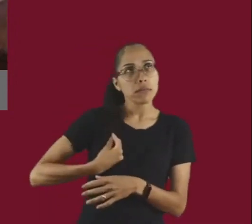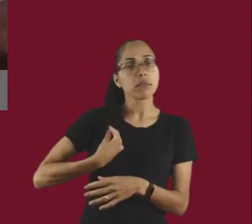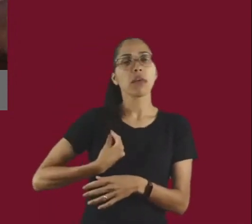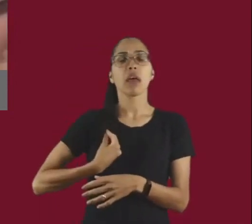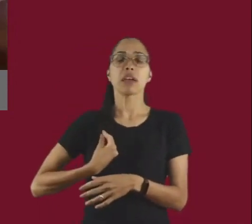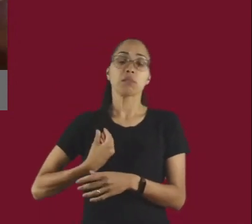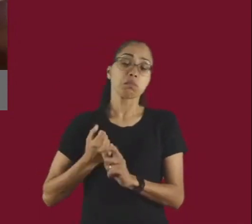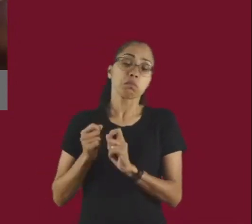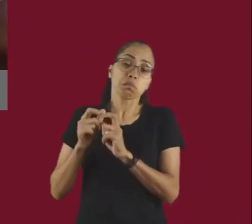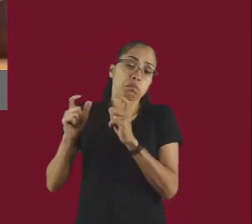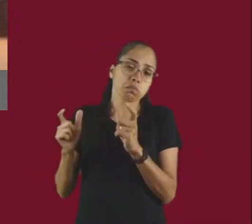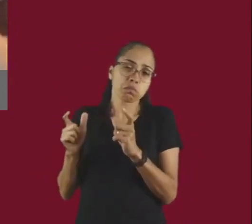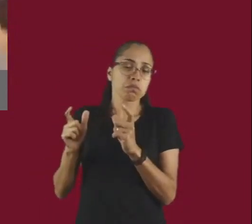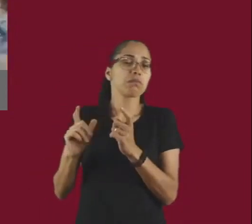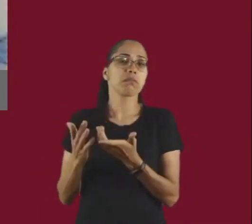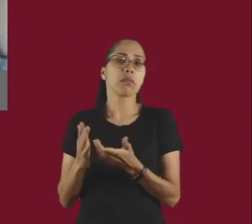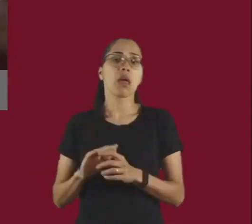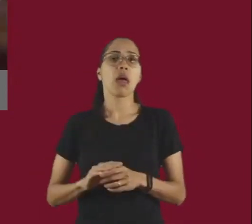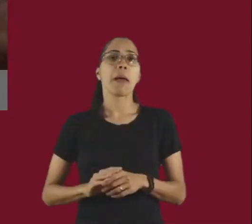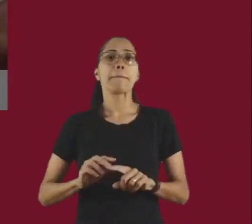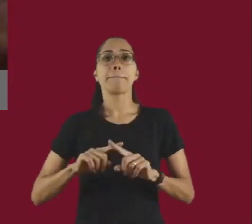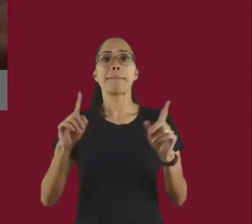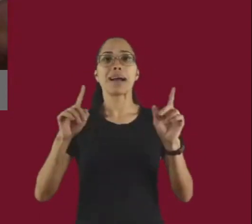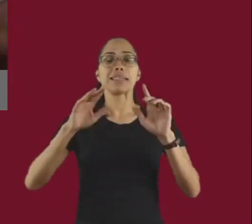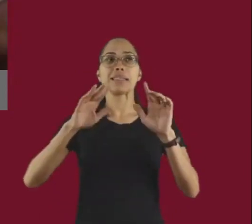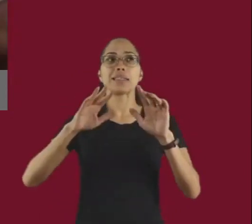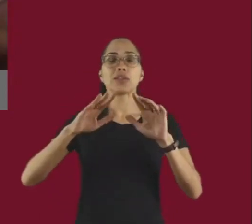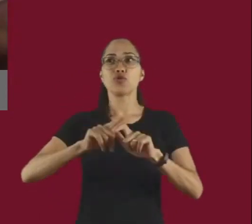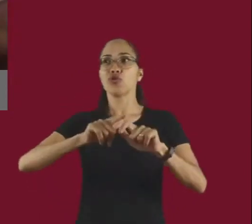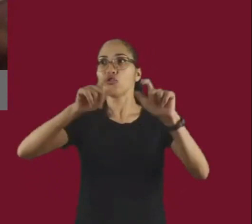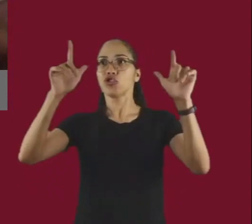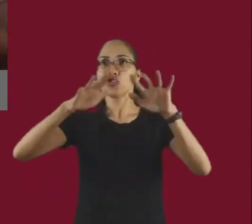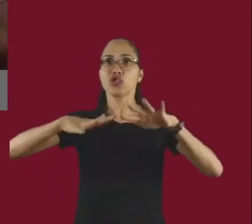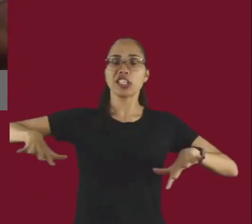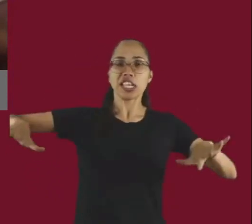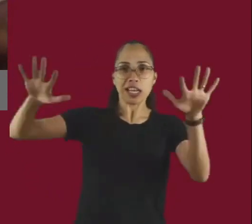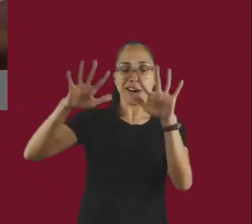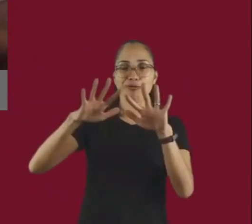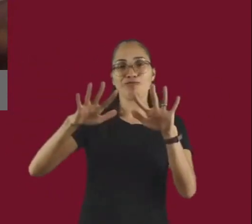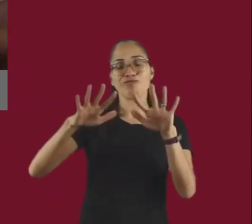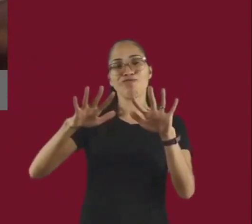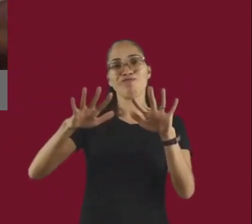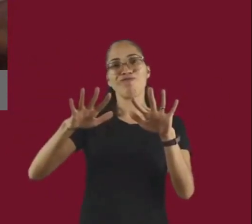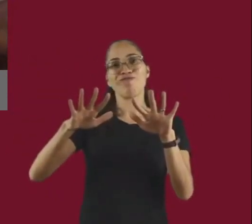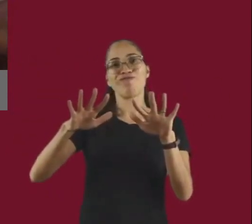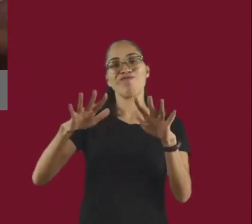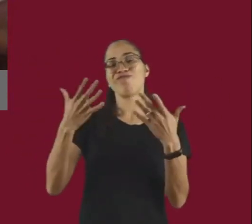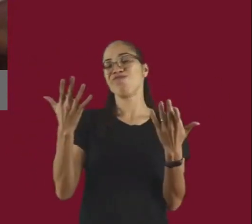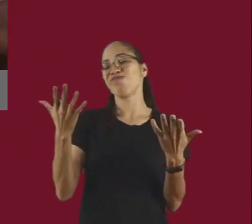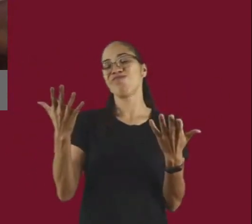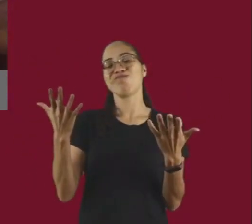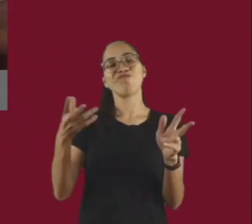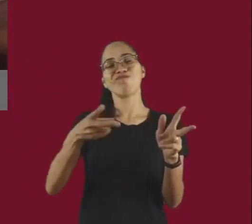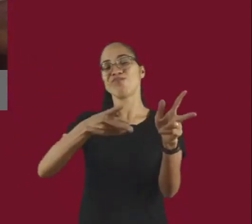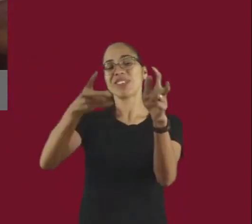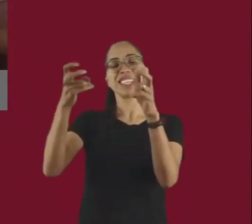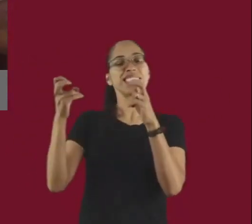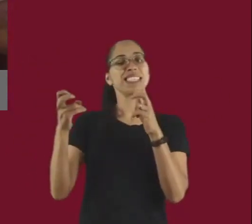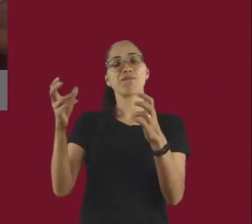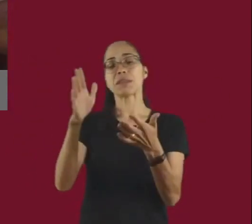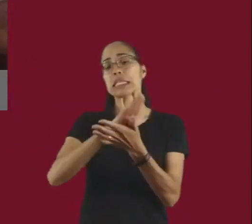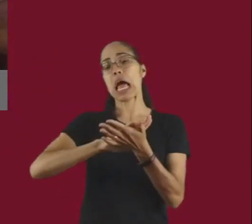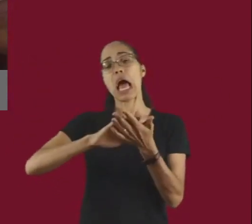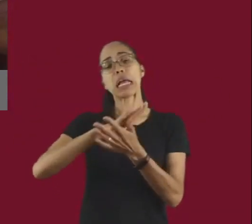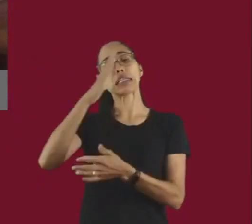mais, mas a maior parte a gente nem enxerga, nem sabe